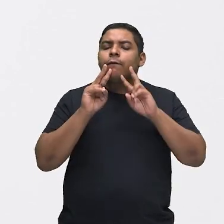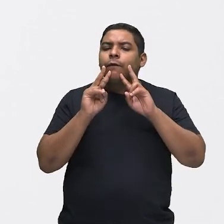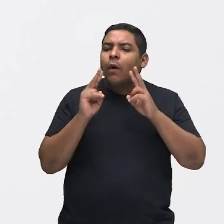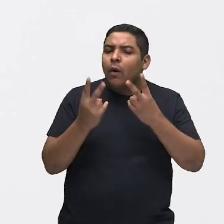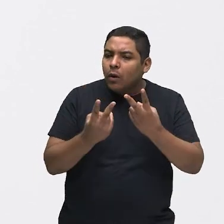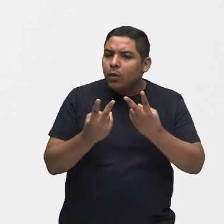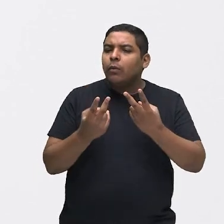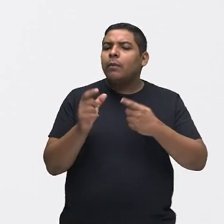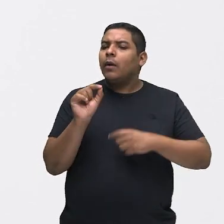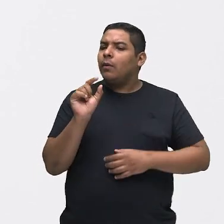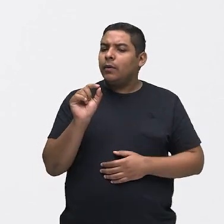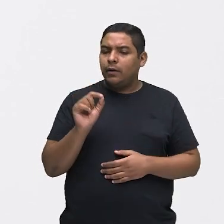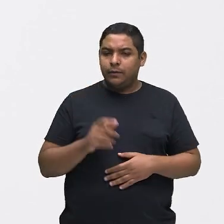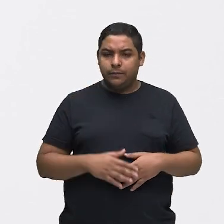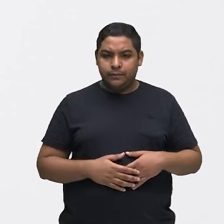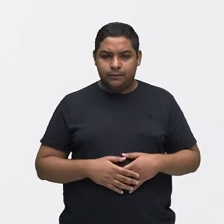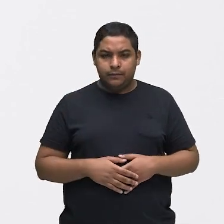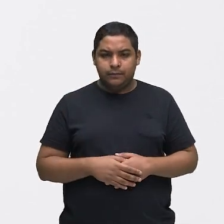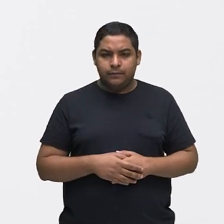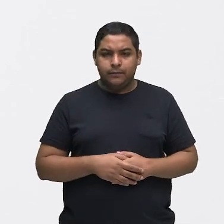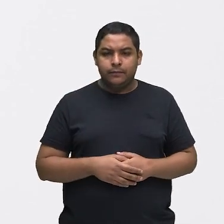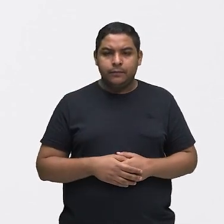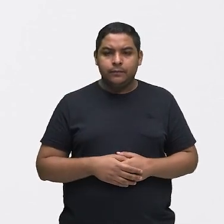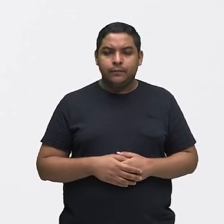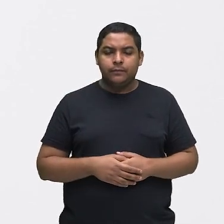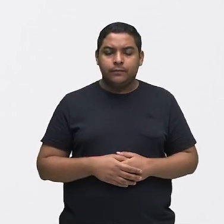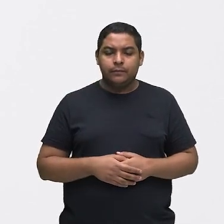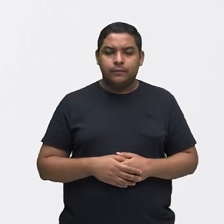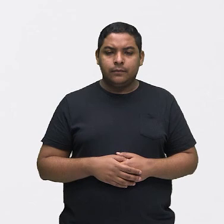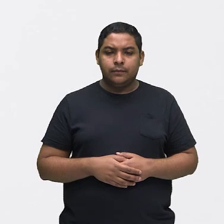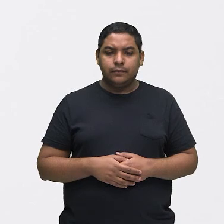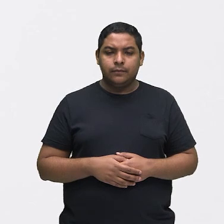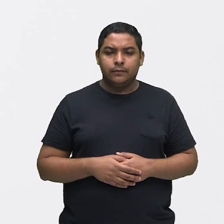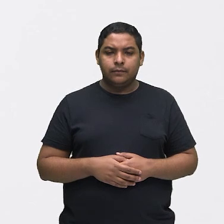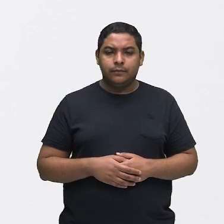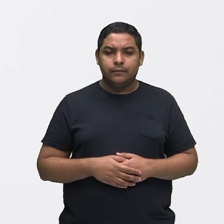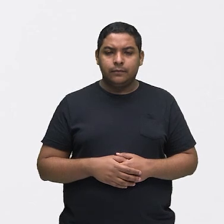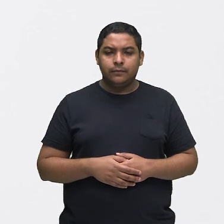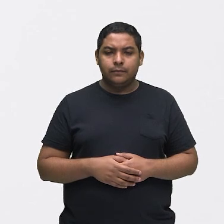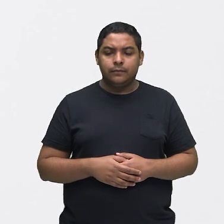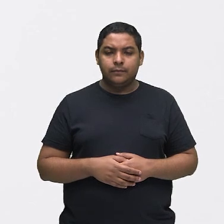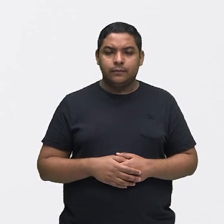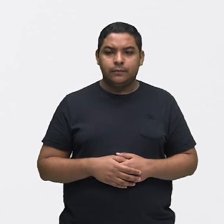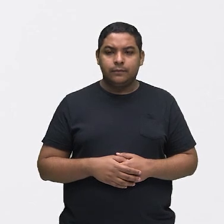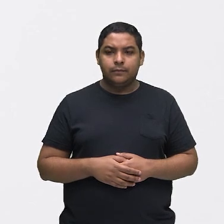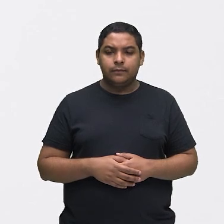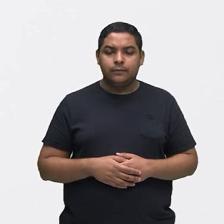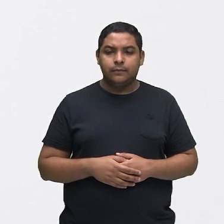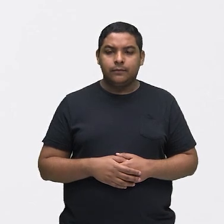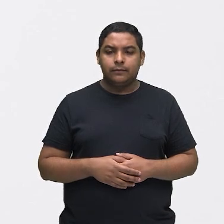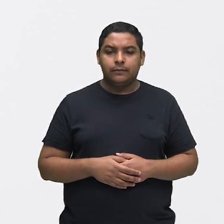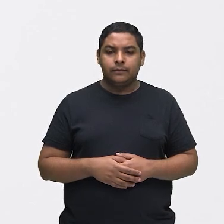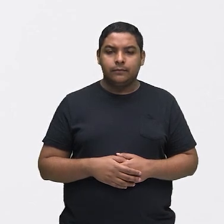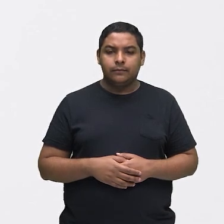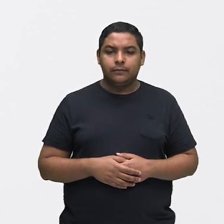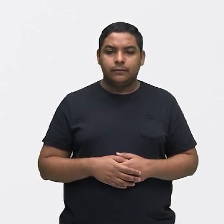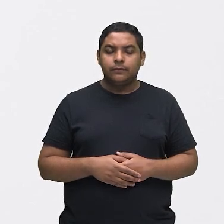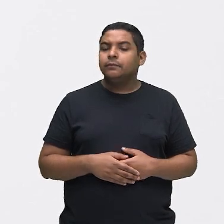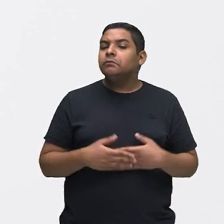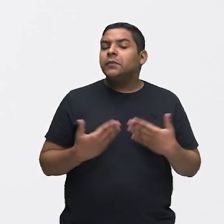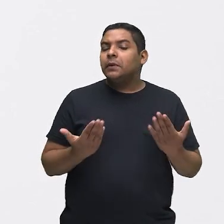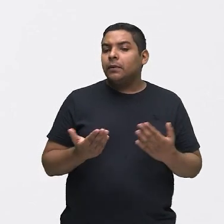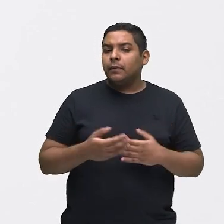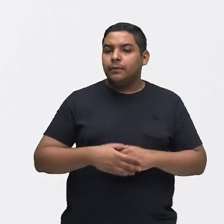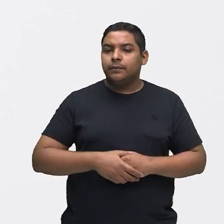assim, tudo escuro, lembra? Dá volume ao desenho. Então, seria o